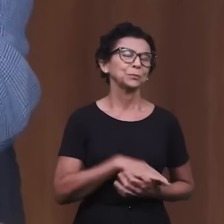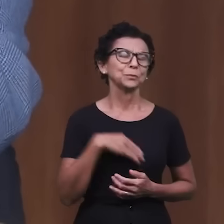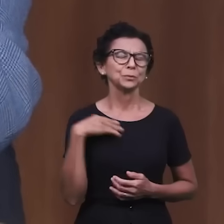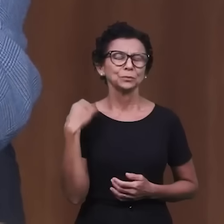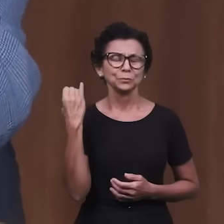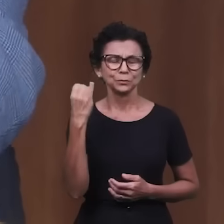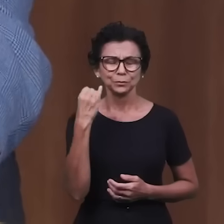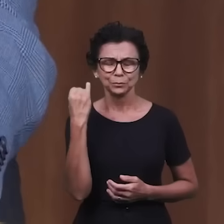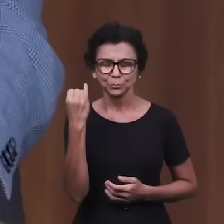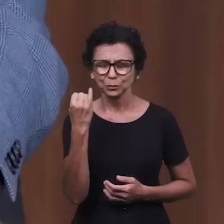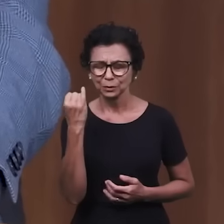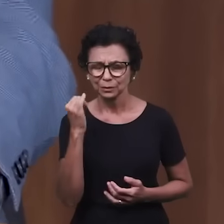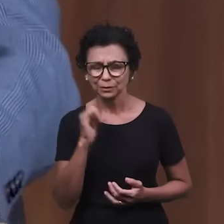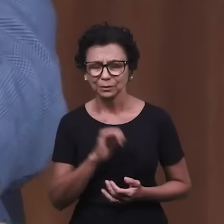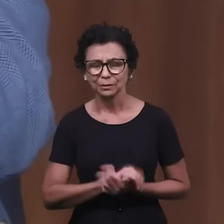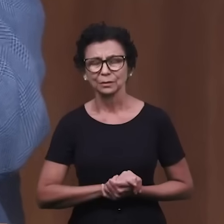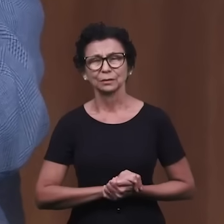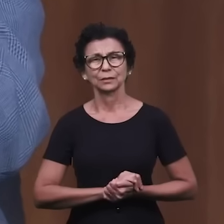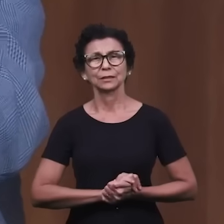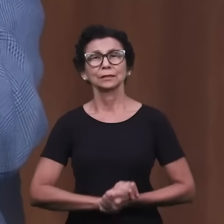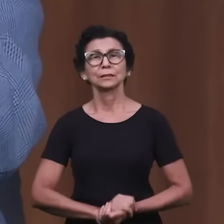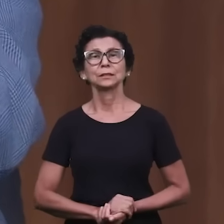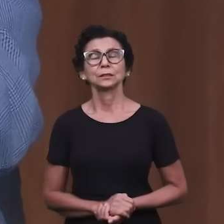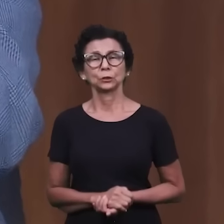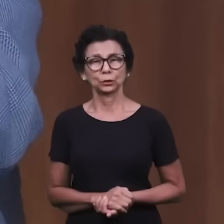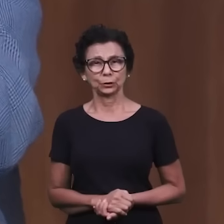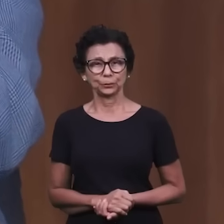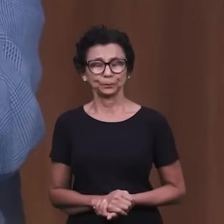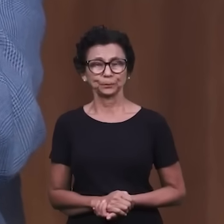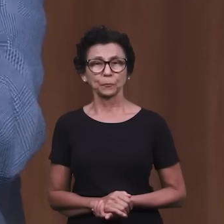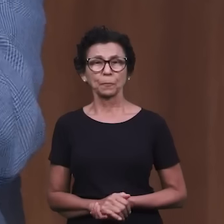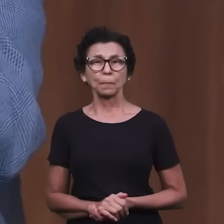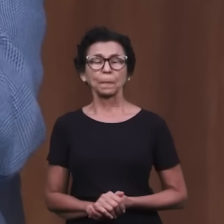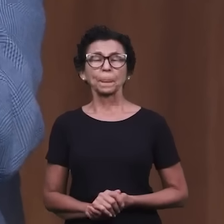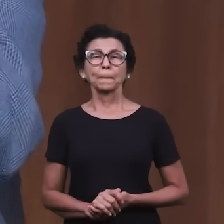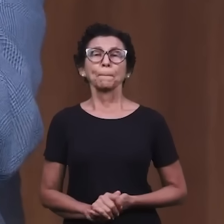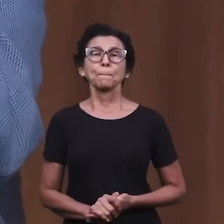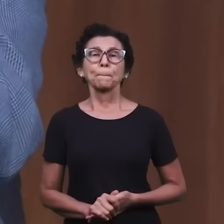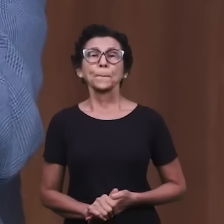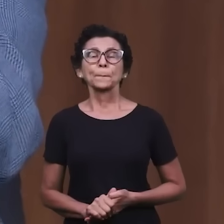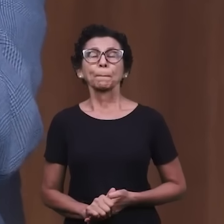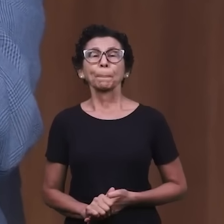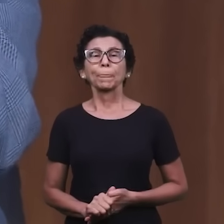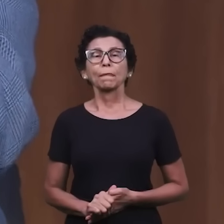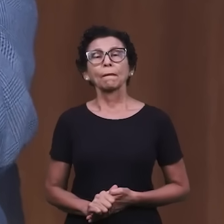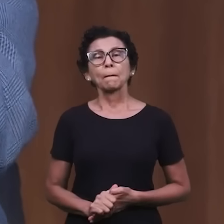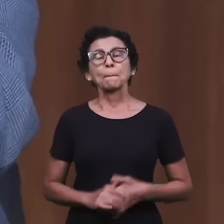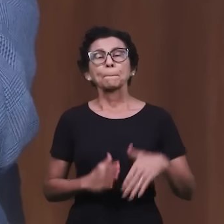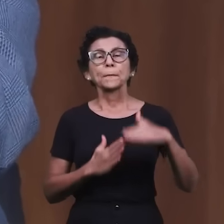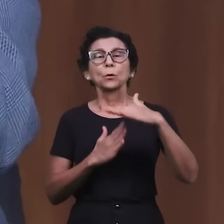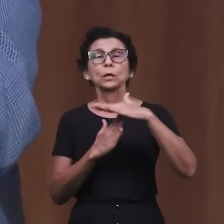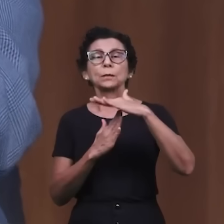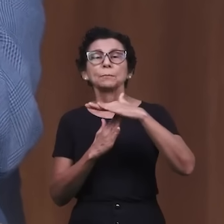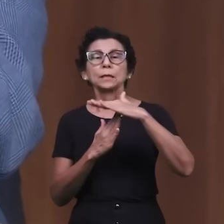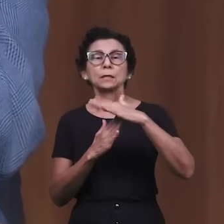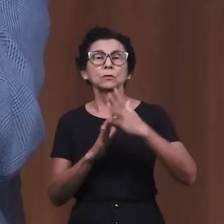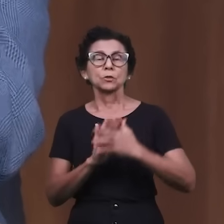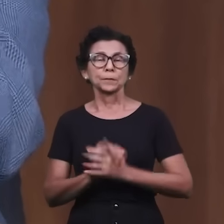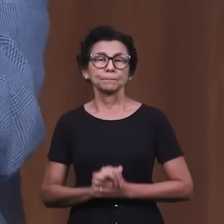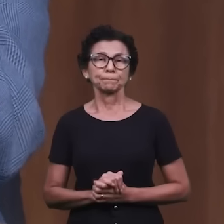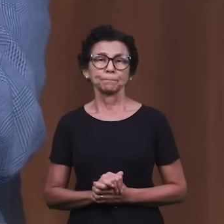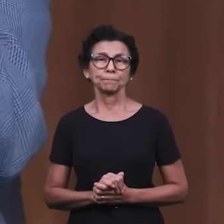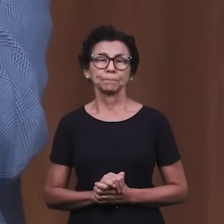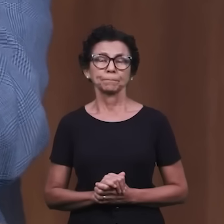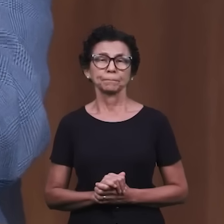muito importante. Qual o limite da entrega do dom do